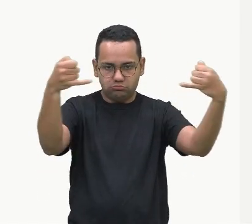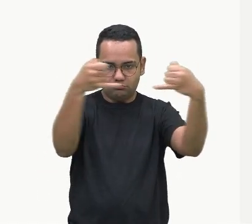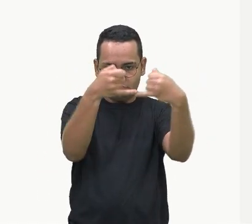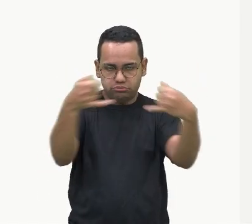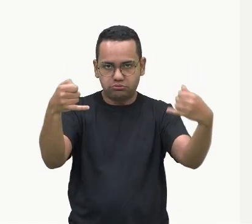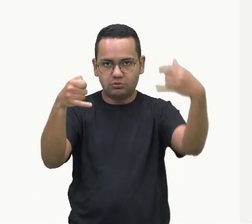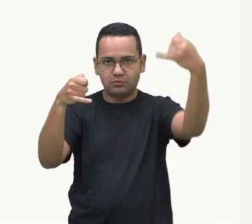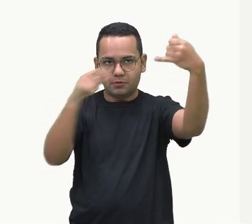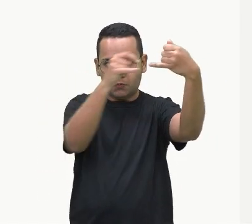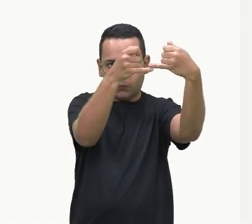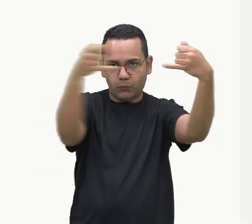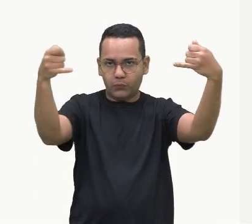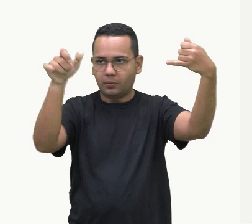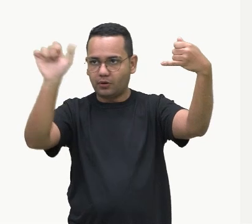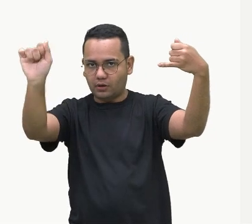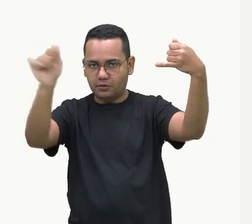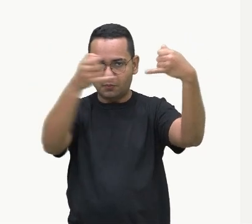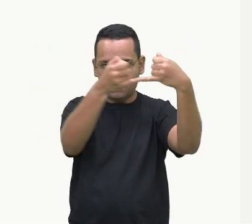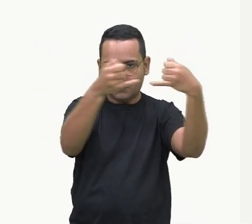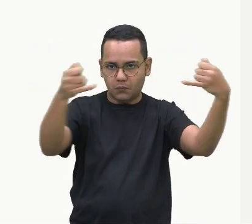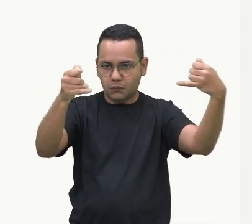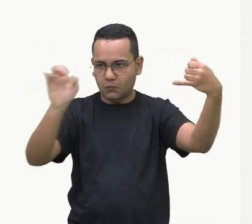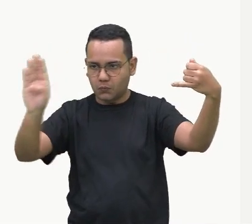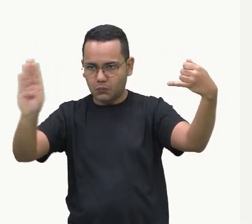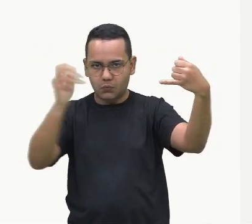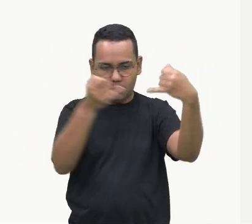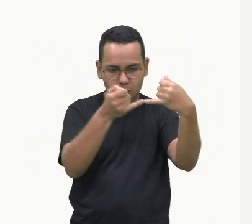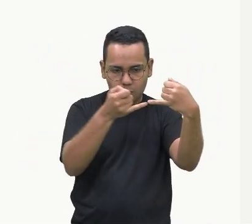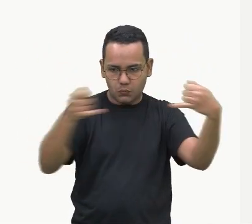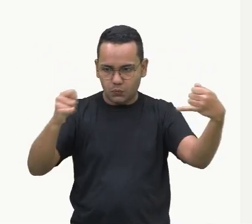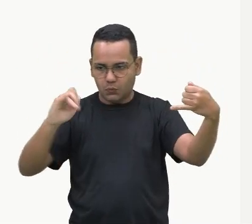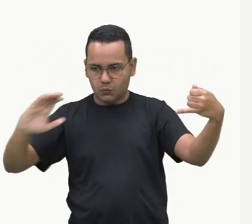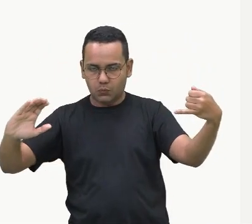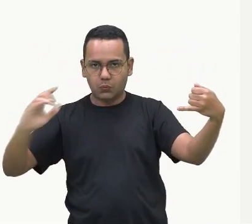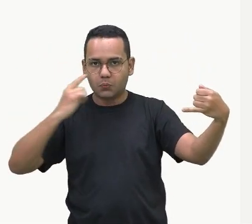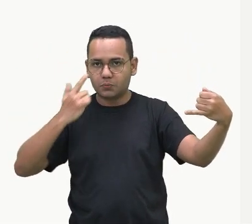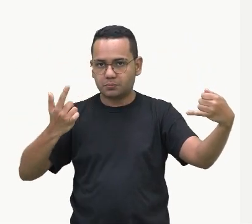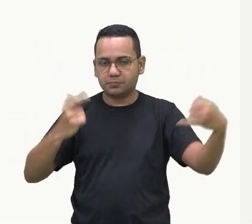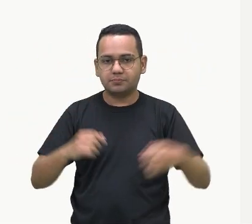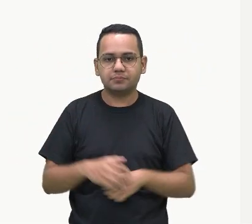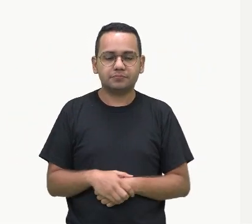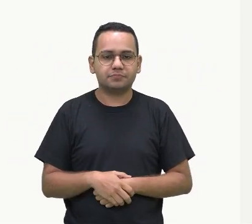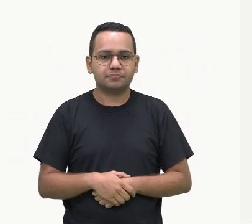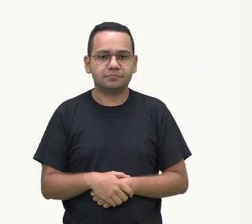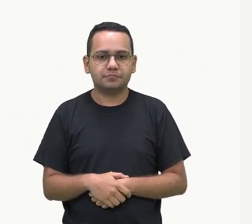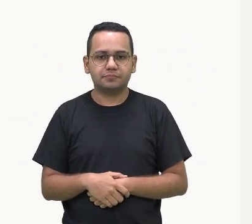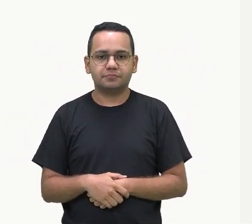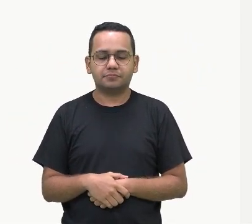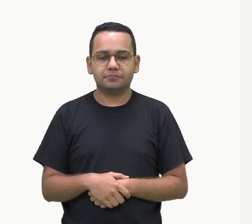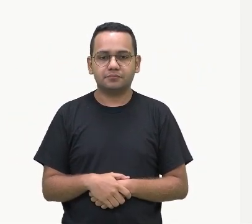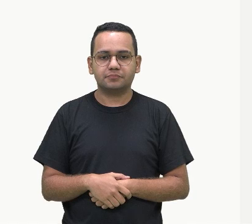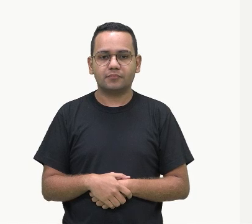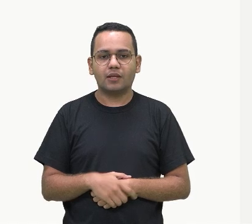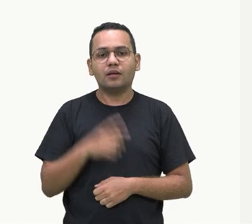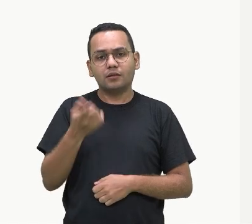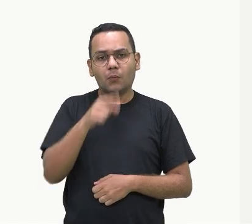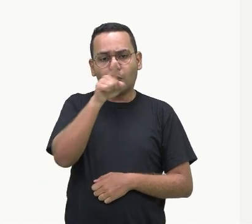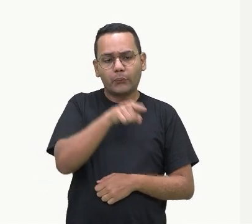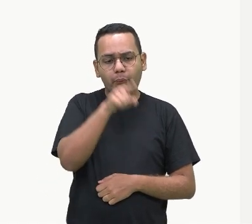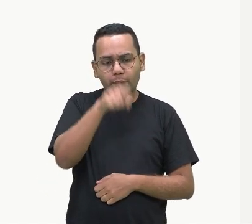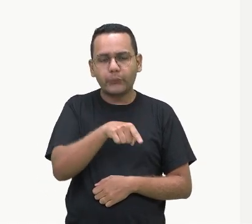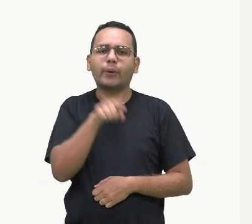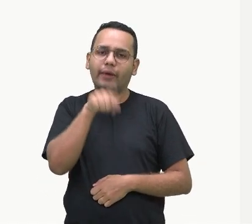C paralelas, ok? Isso aqui significa que as retas são paralelas, tudo bem? Então,